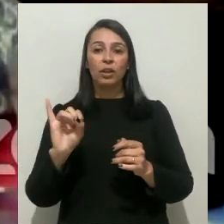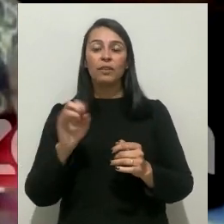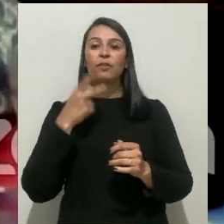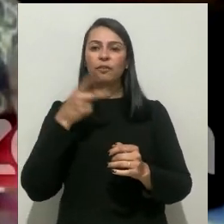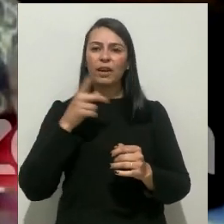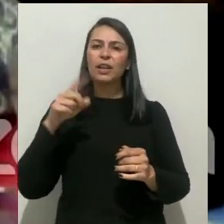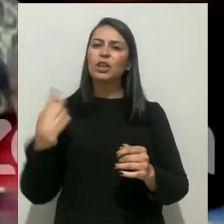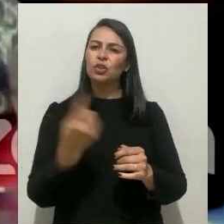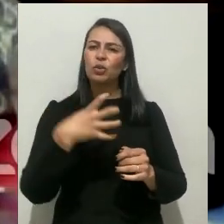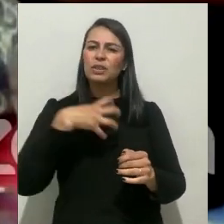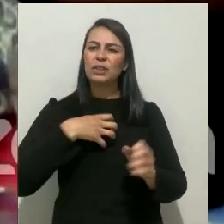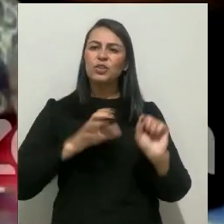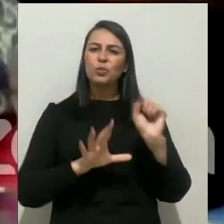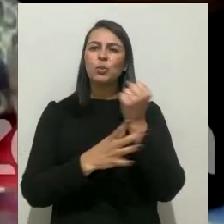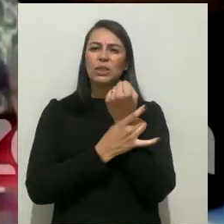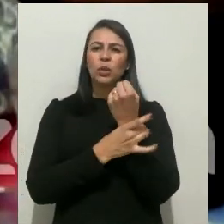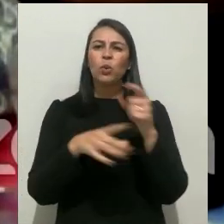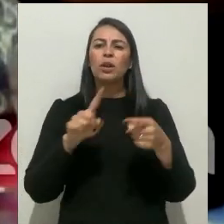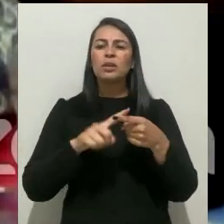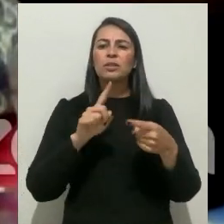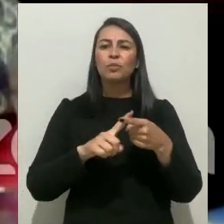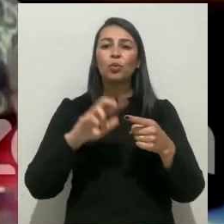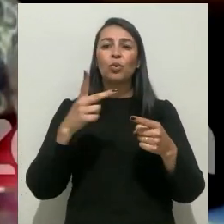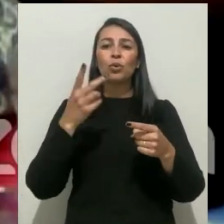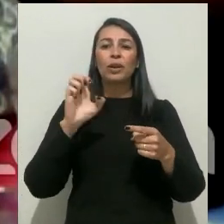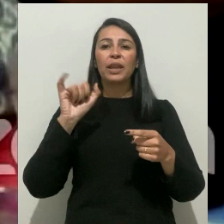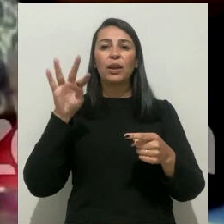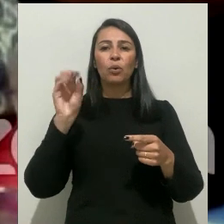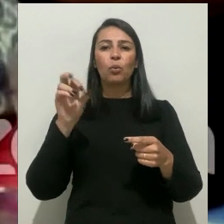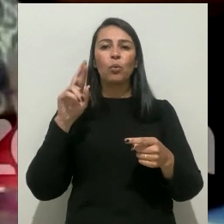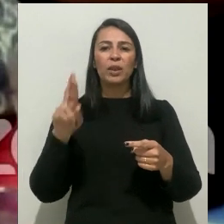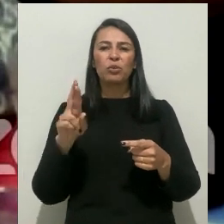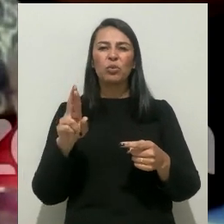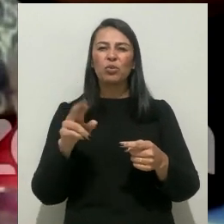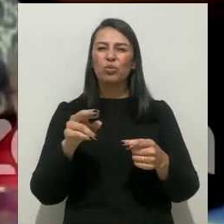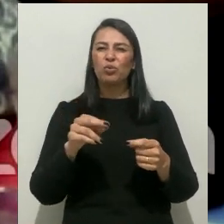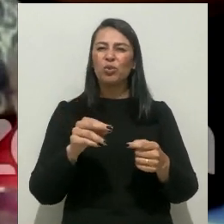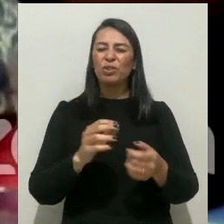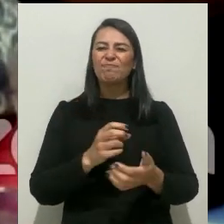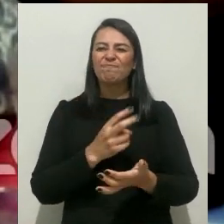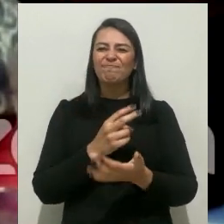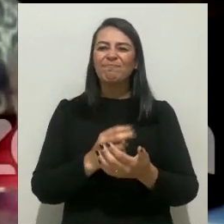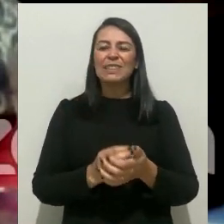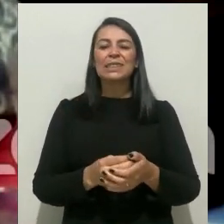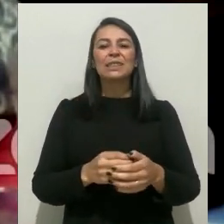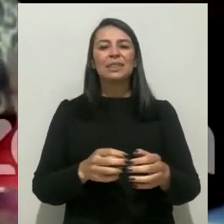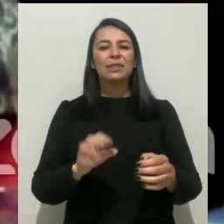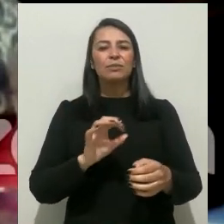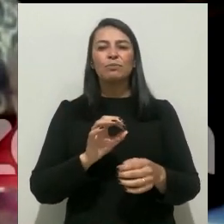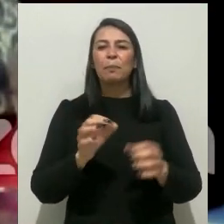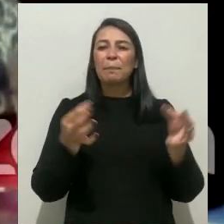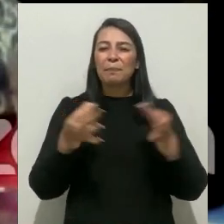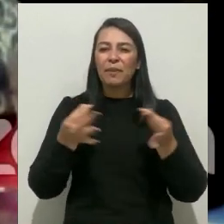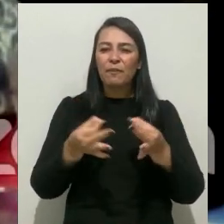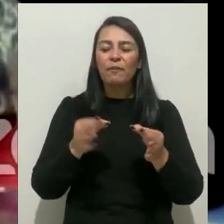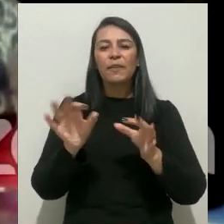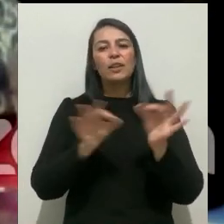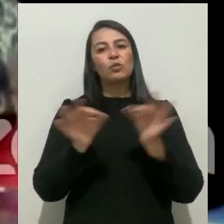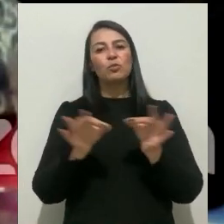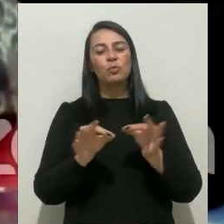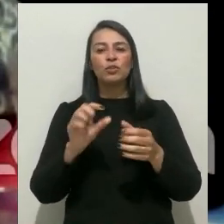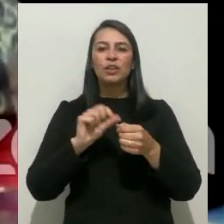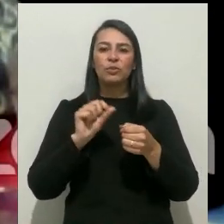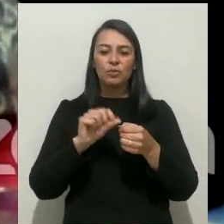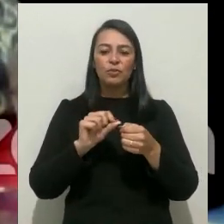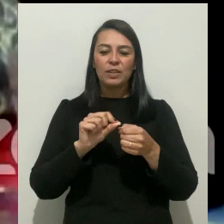tivemos muita segurança, porque o Heitor foi tão categórico no projeto, e todos nós acreditávamos, nós, que ele falava,